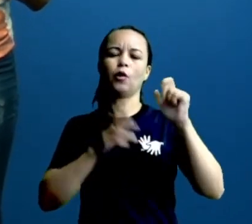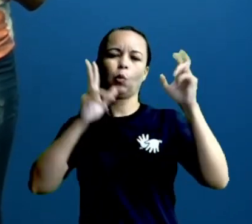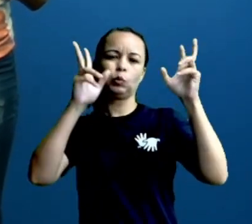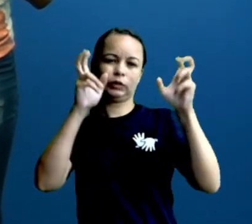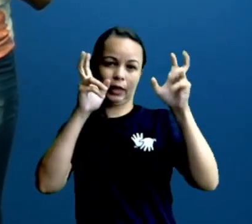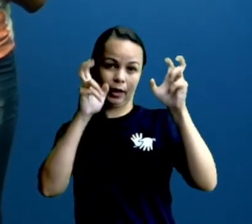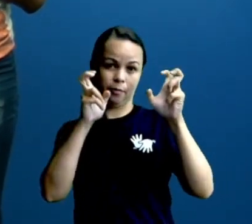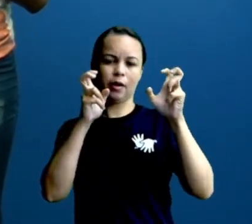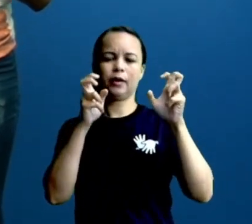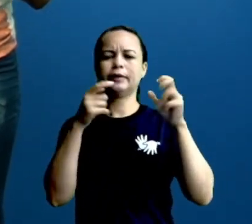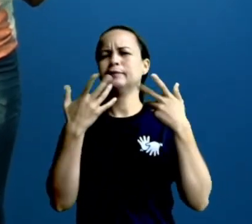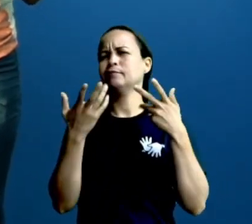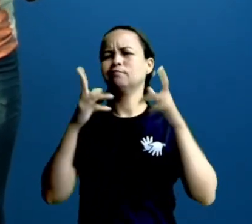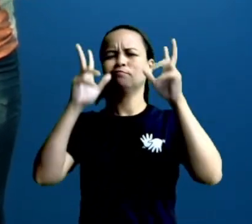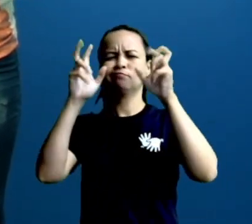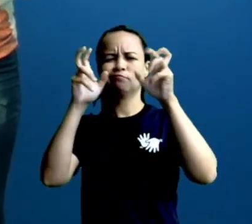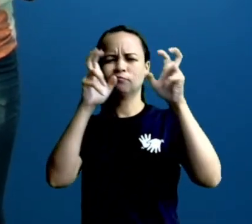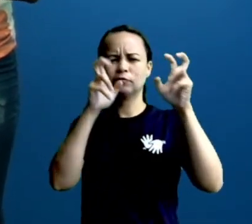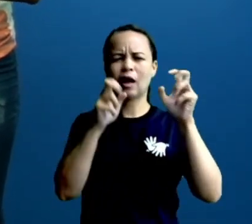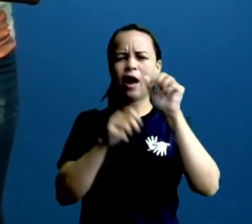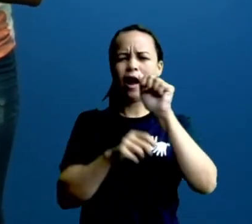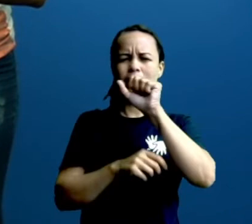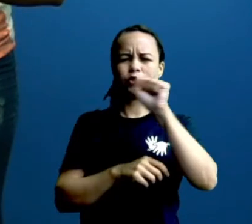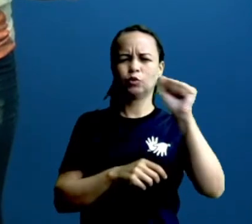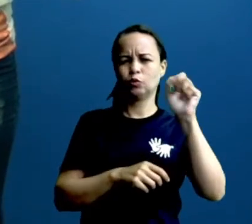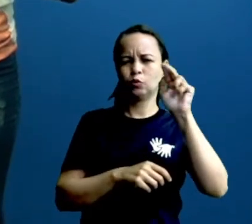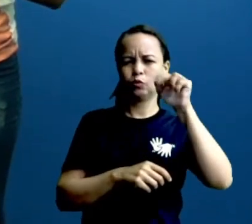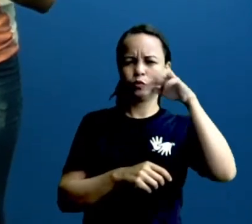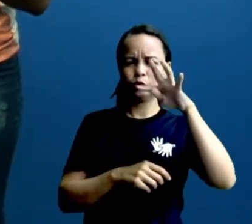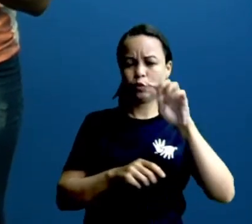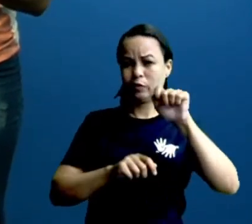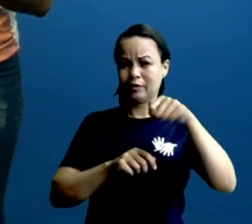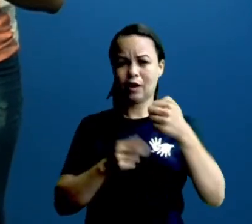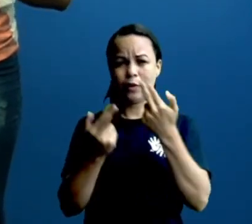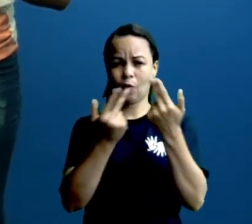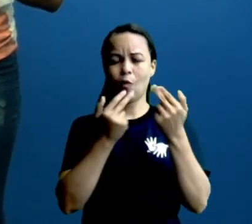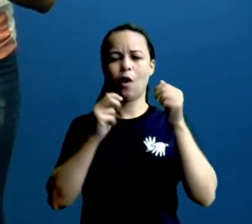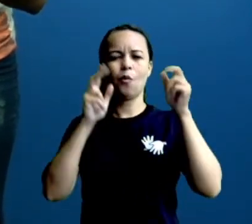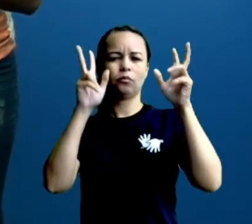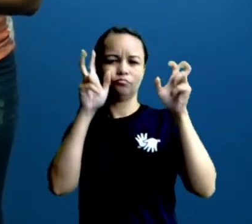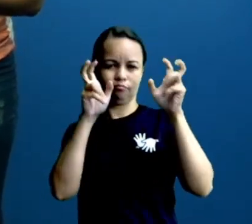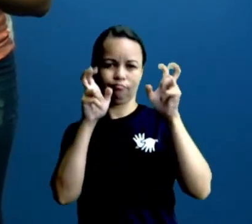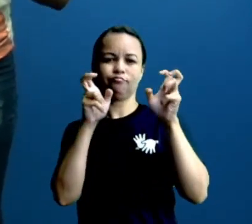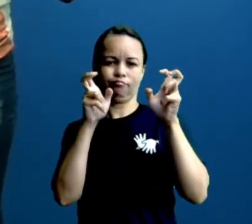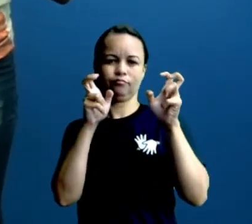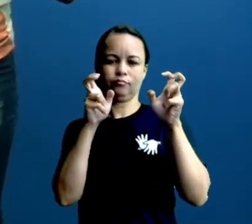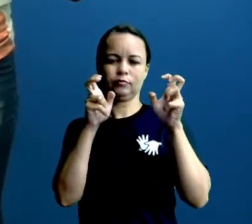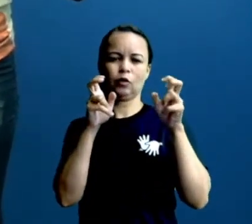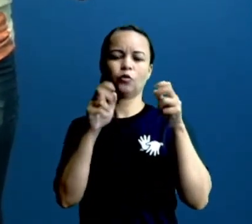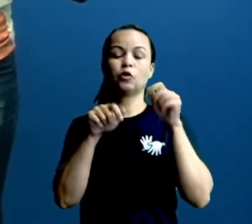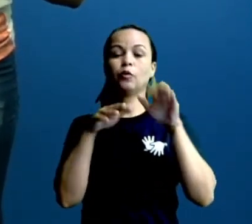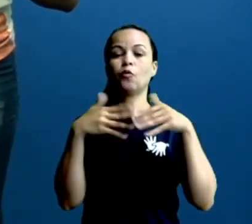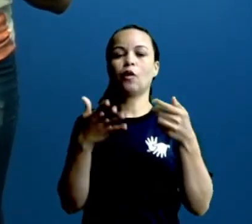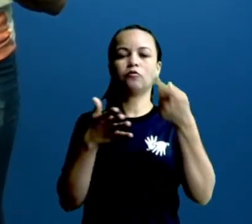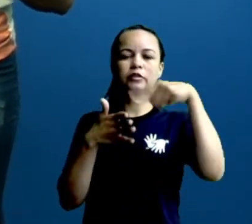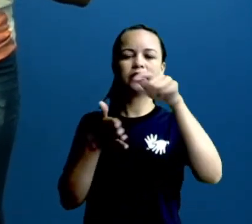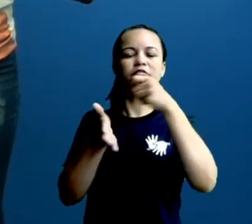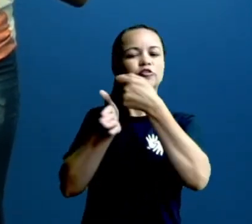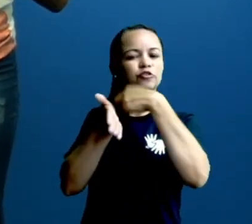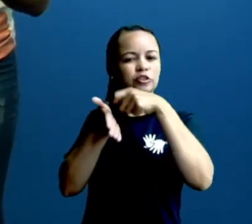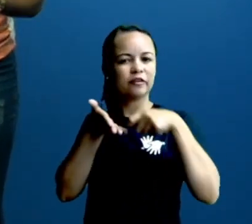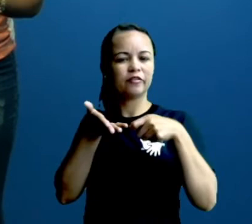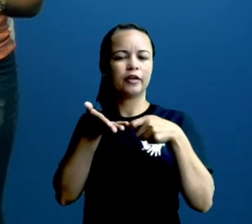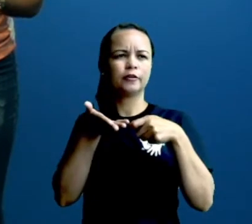que também chama-se assunto sobre o qual você está escrevendo. Então você precisa ter um assunto, você precisa ter um tema. Para ali você